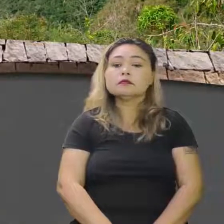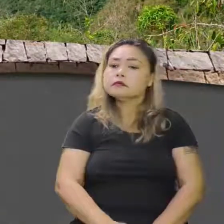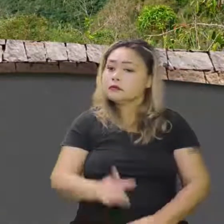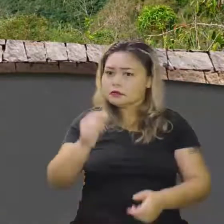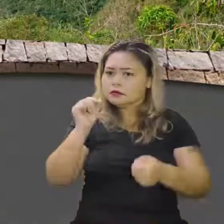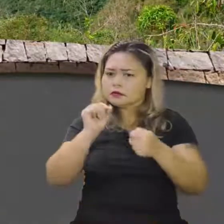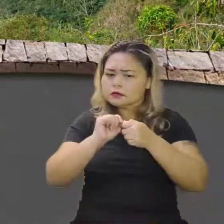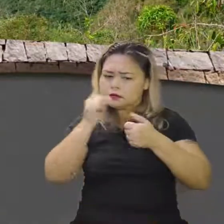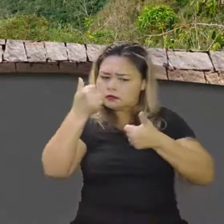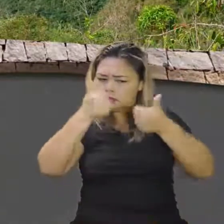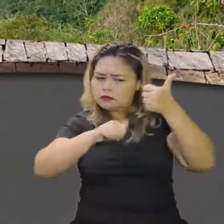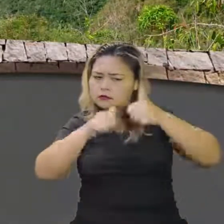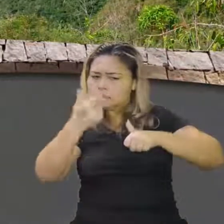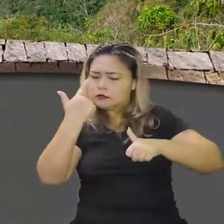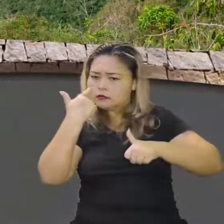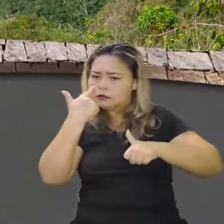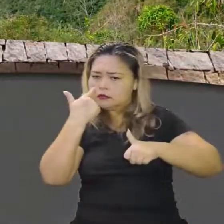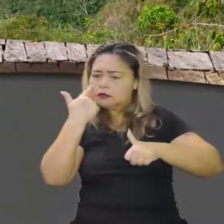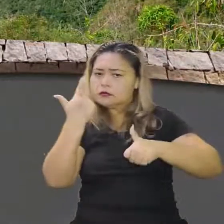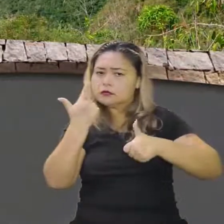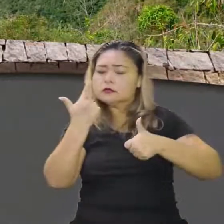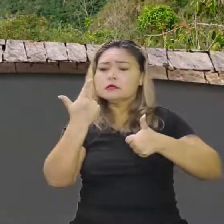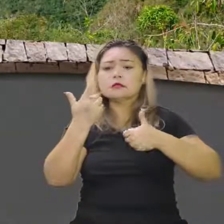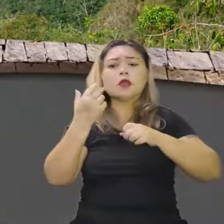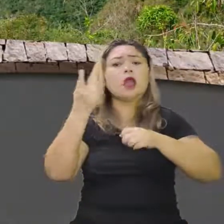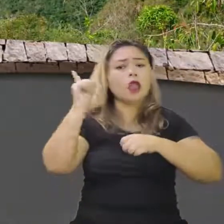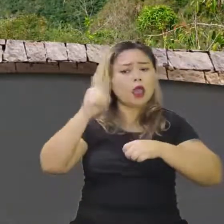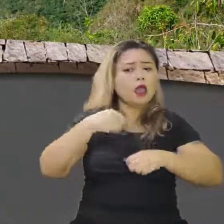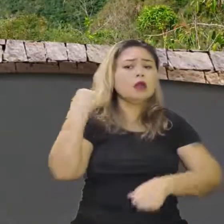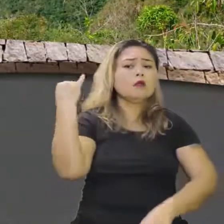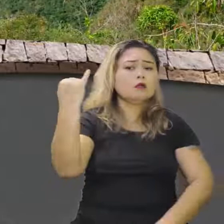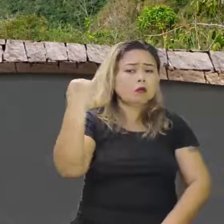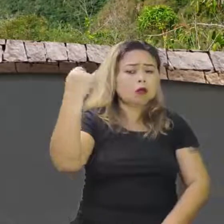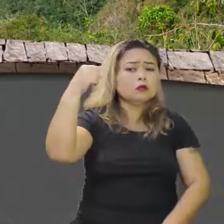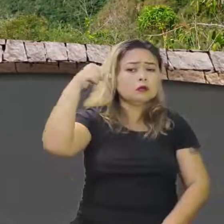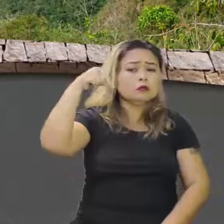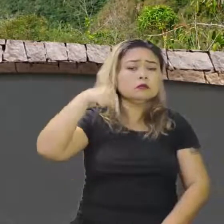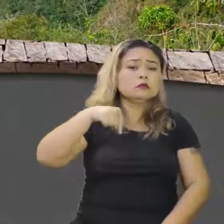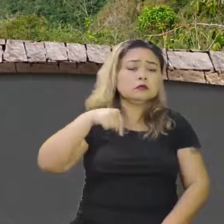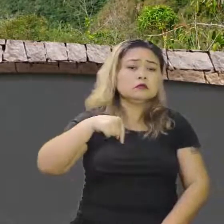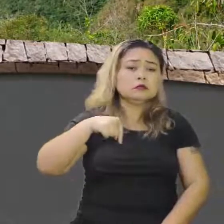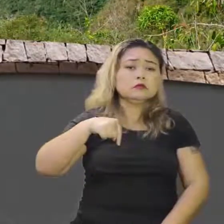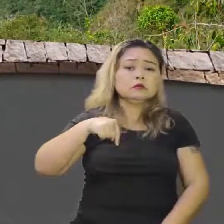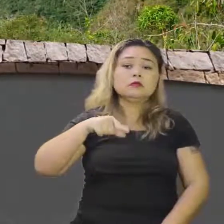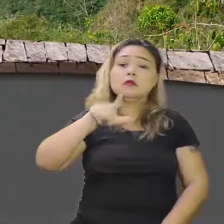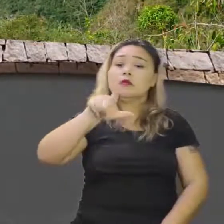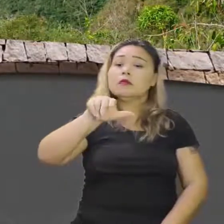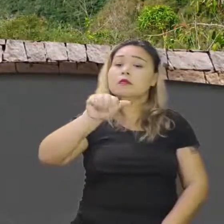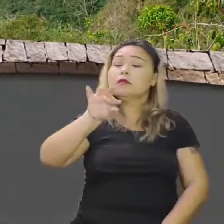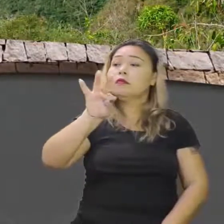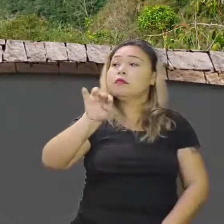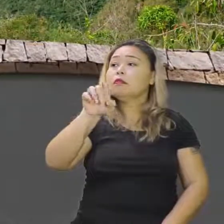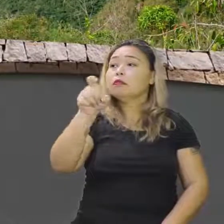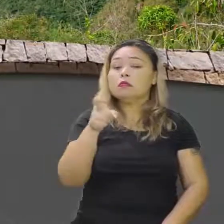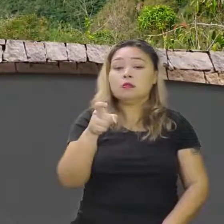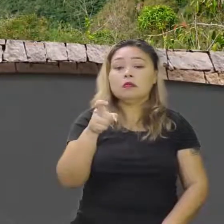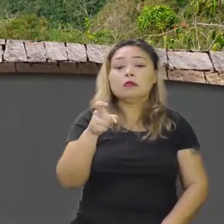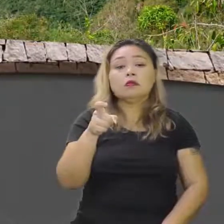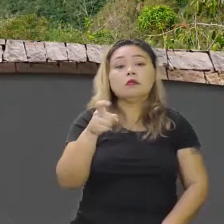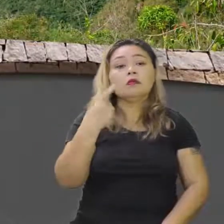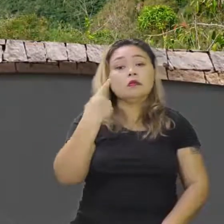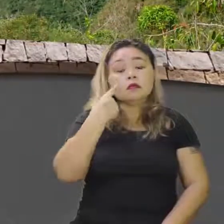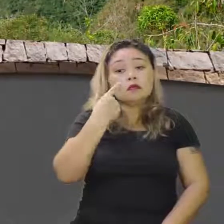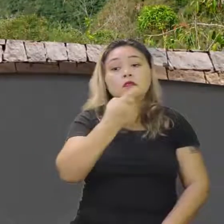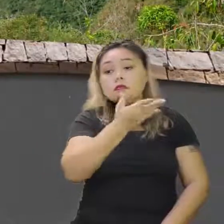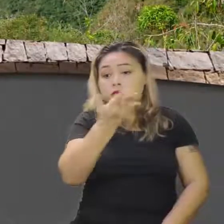Faz uma análise de tamanha importância que era o látex. quando